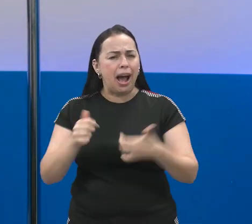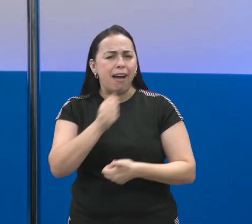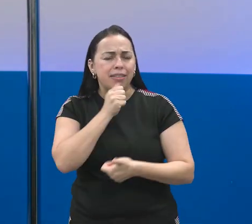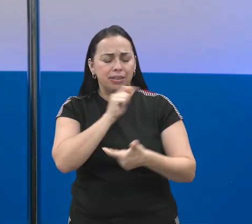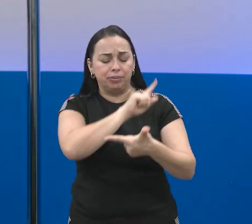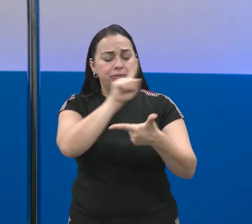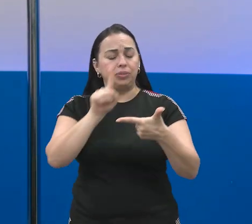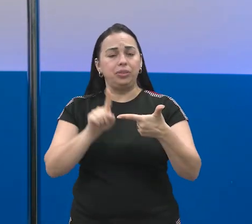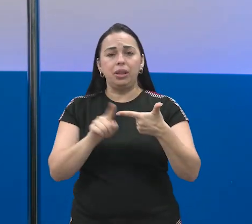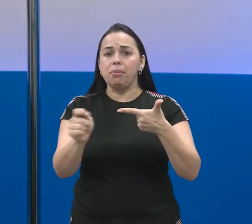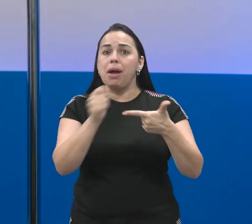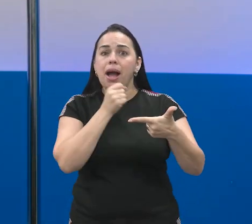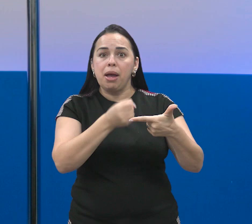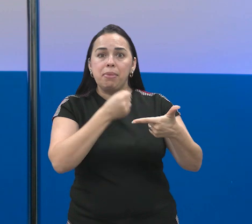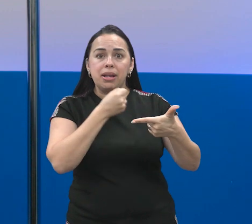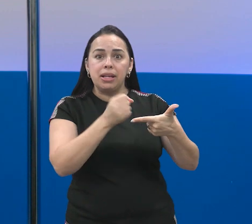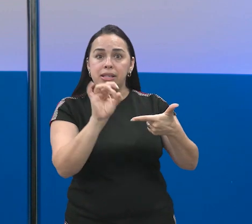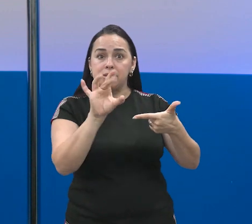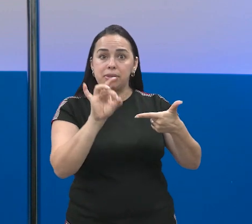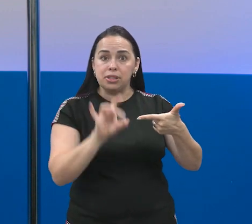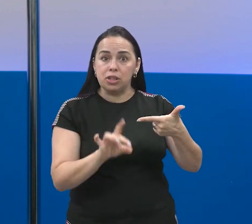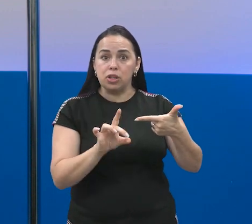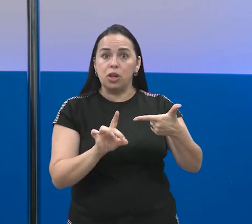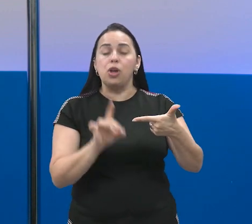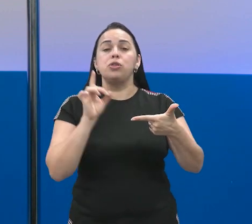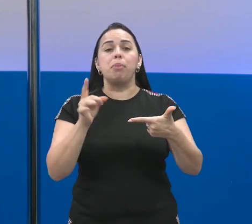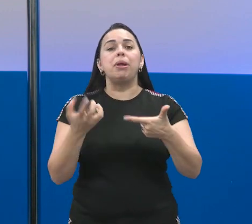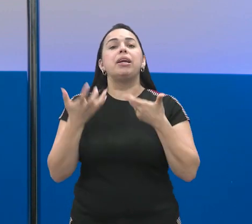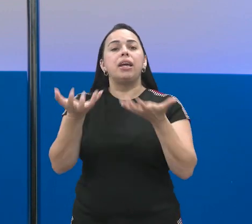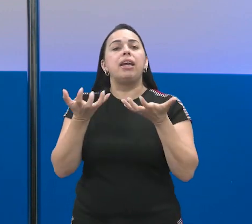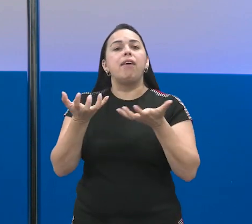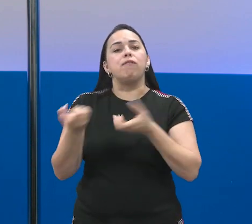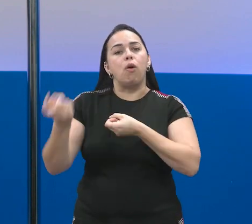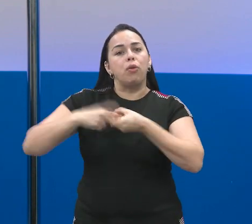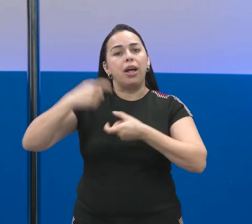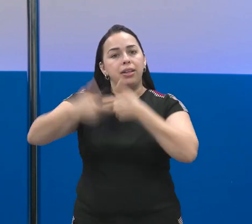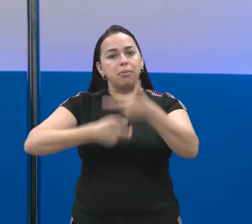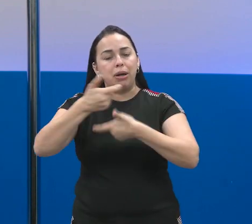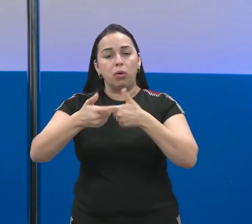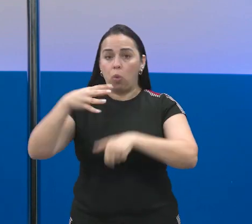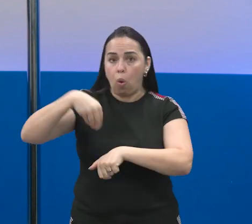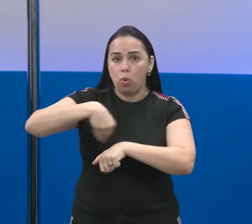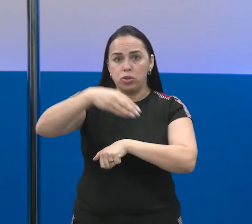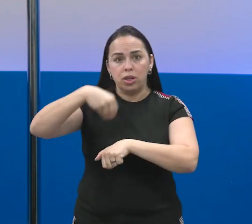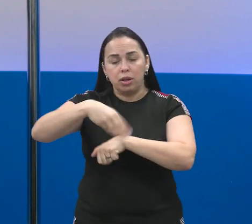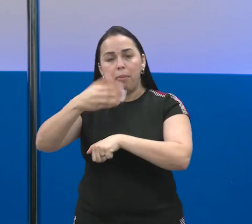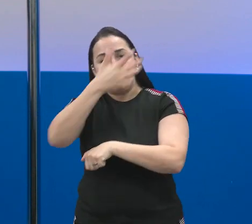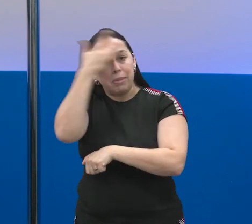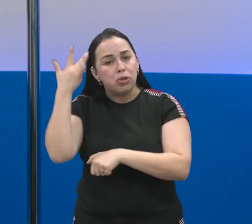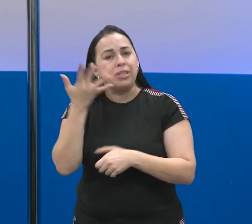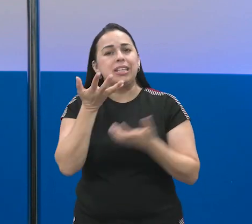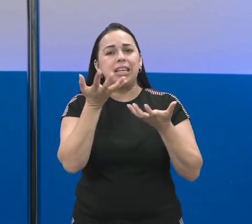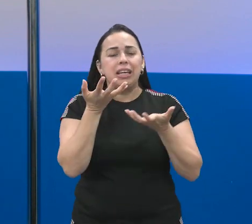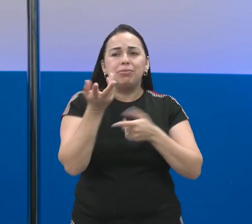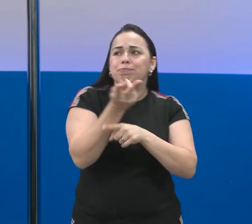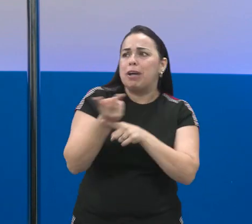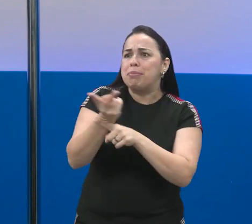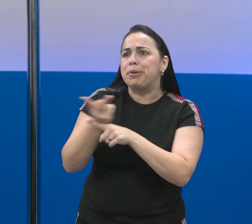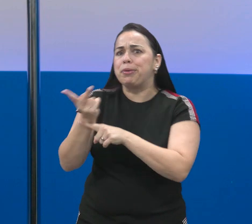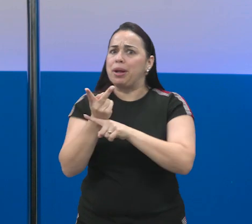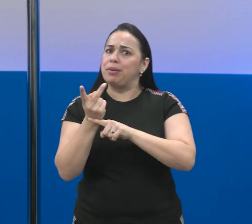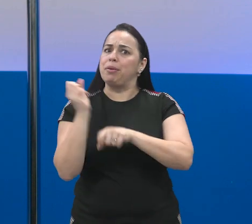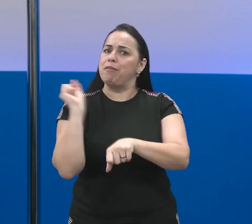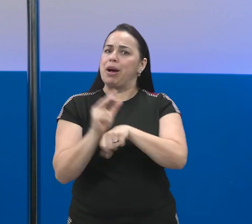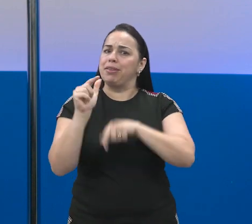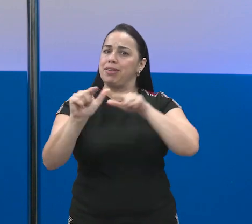esse assunto. Também teremos uma reportagem sobre recolocação profissional, com dicas para quem está em busca de uma